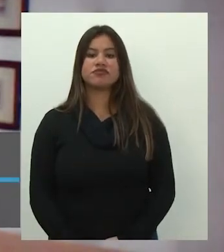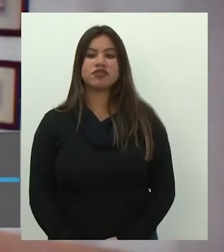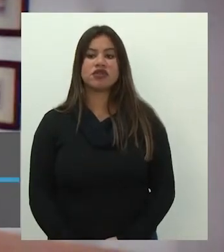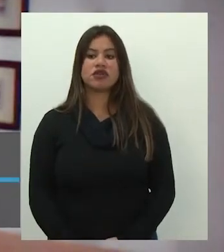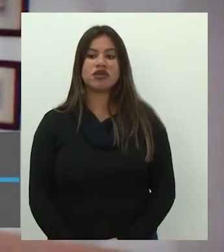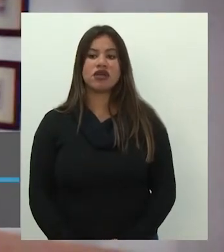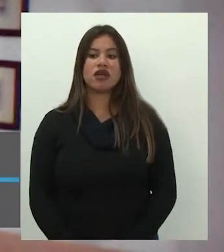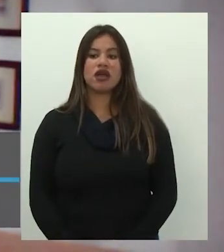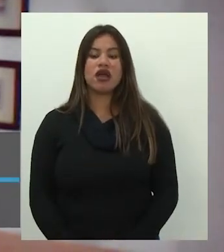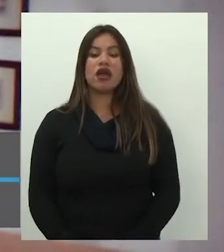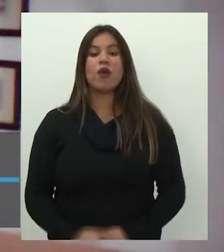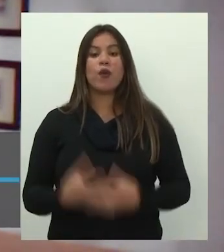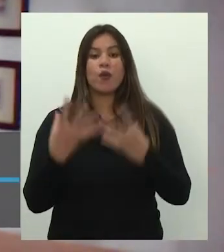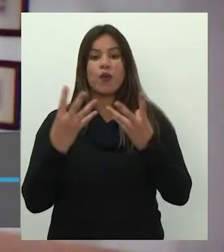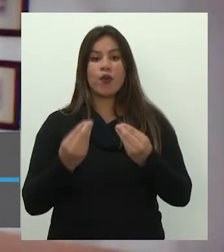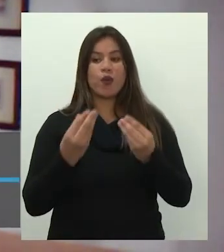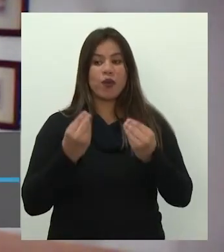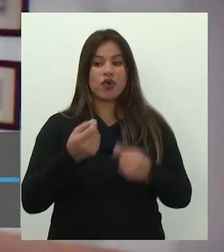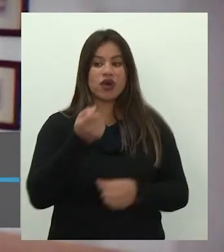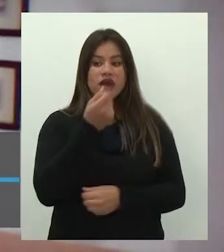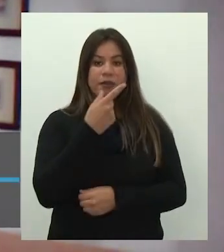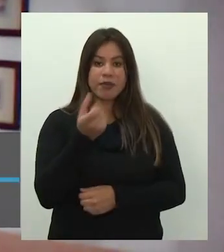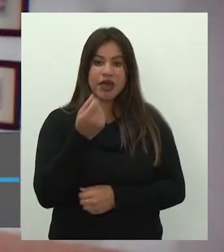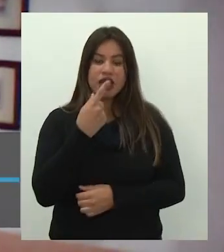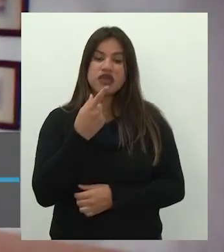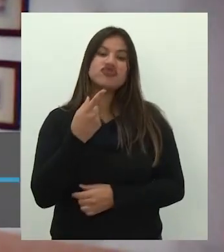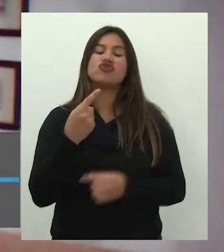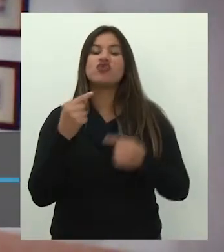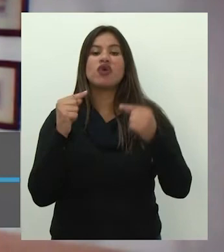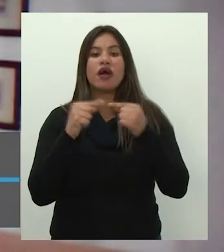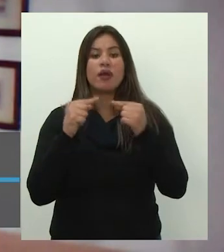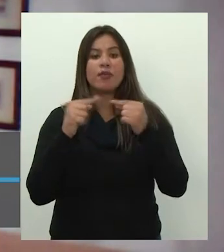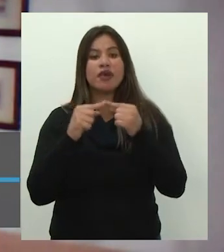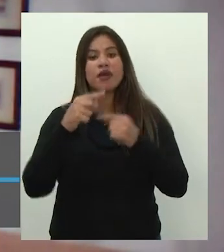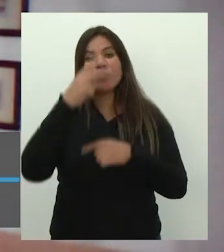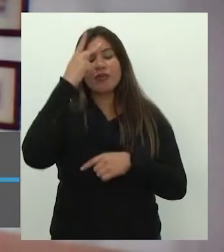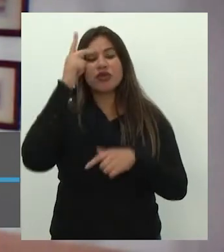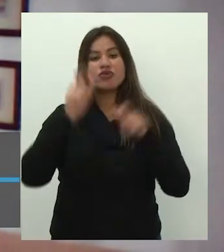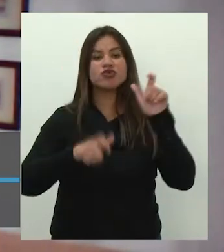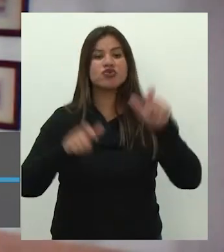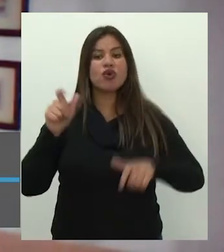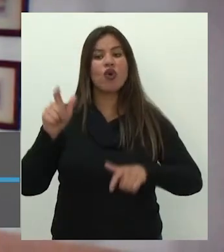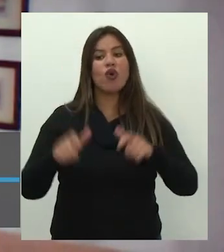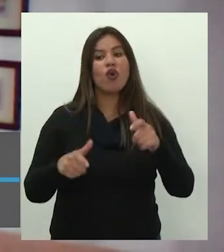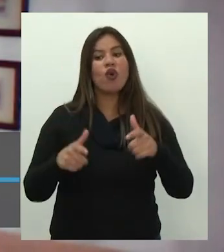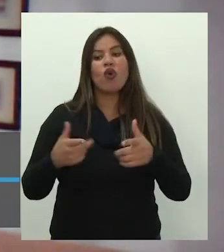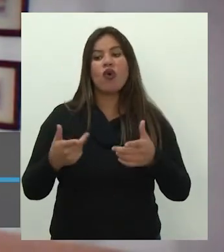medicamentos fitoterápicos que interagem com medicamentos que a pessoa está